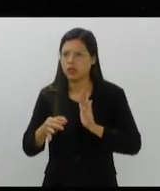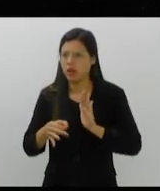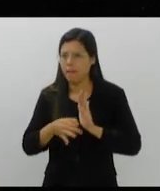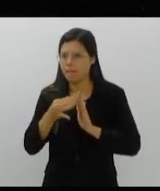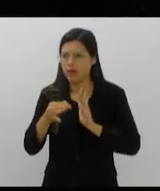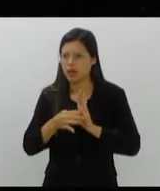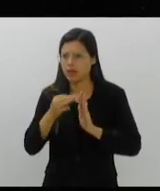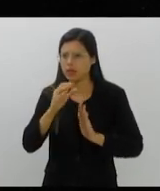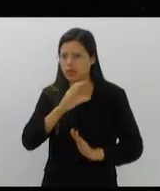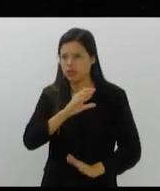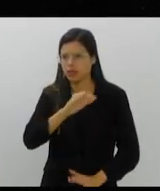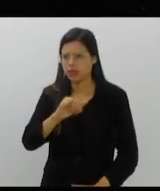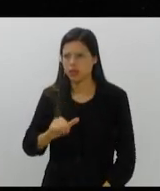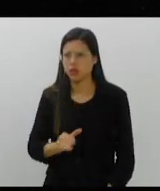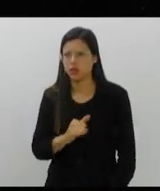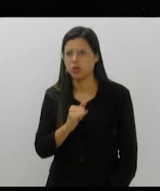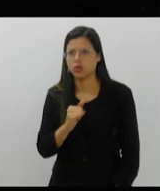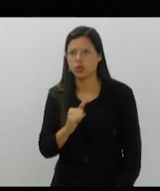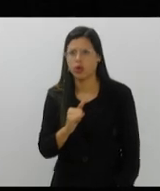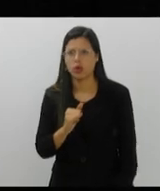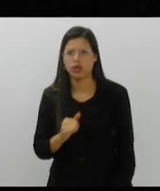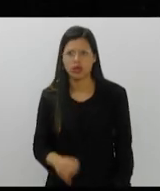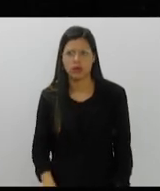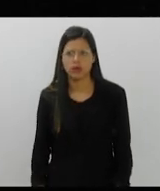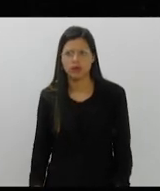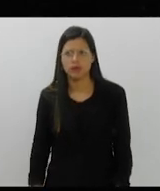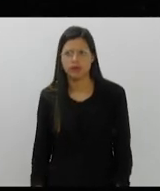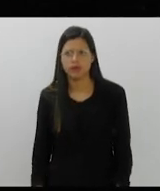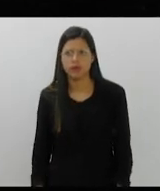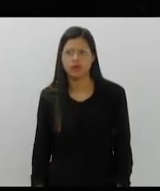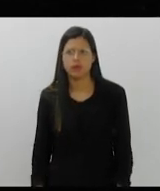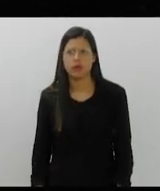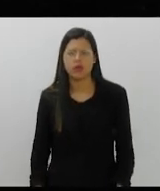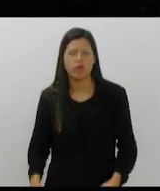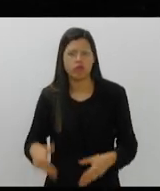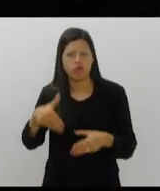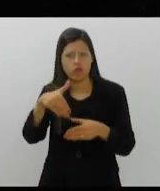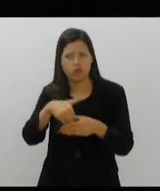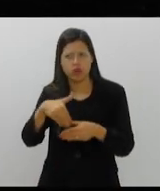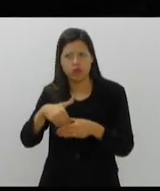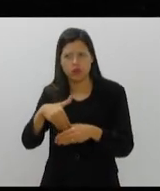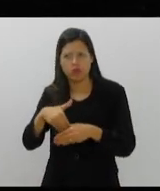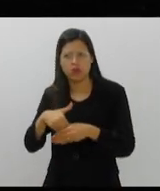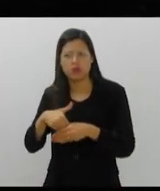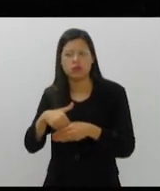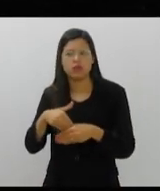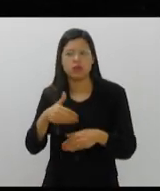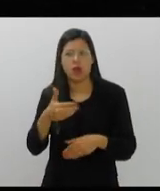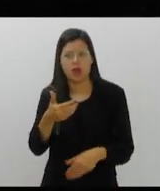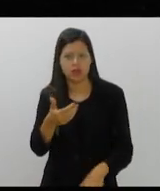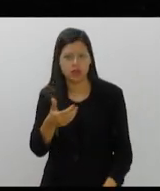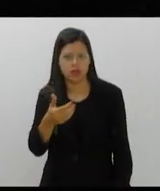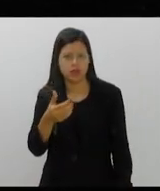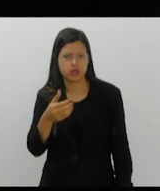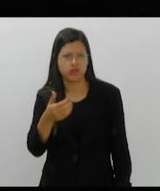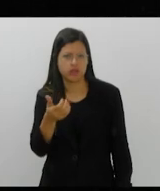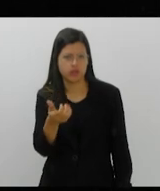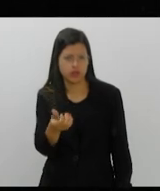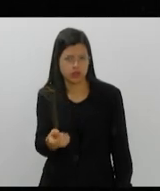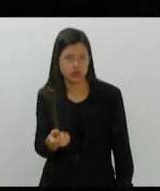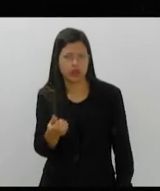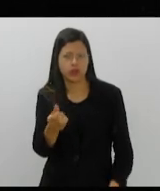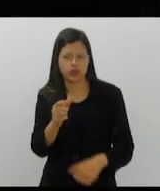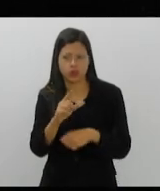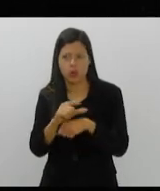CCJ, que estará votando mesmo às 16 horas, são